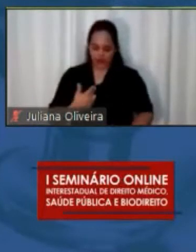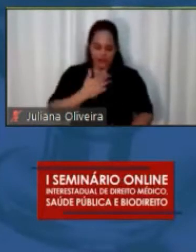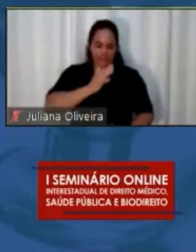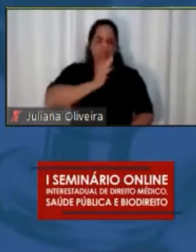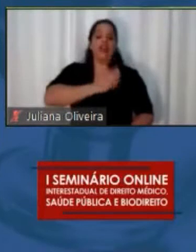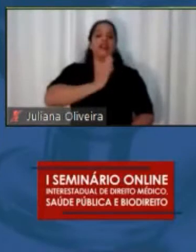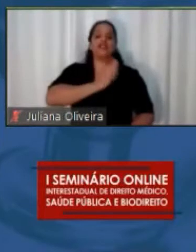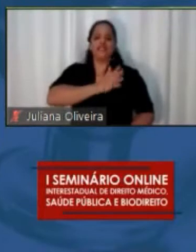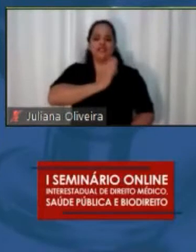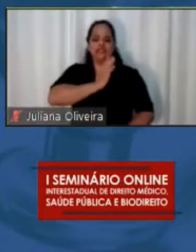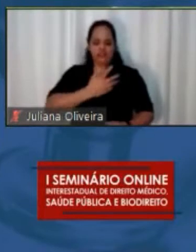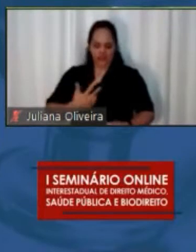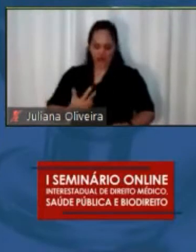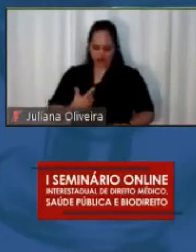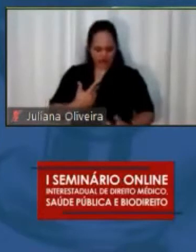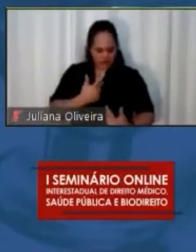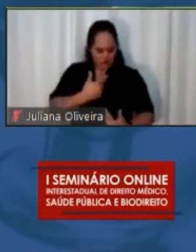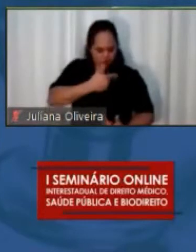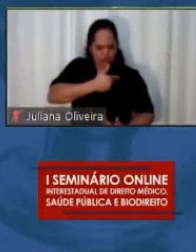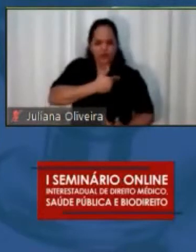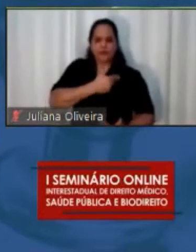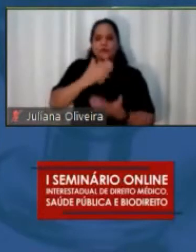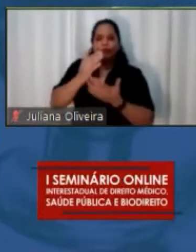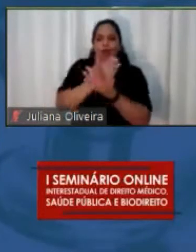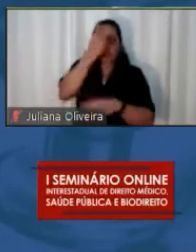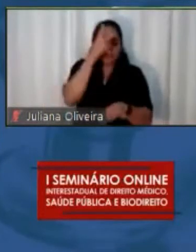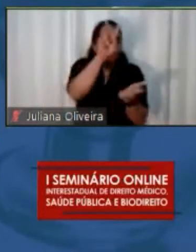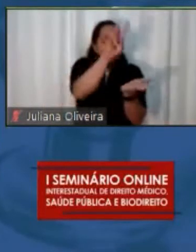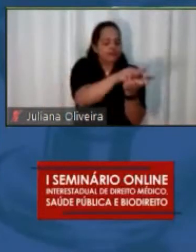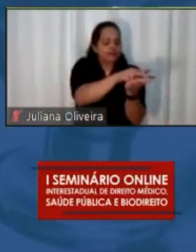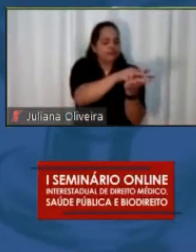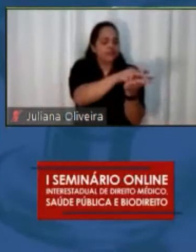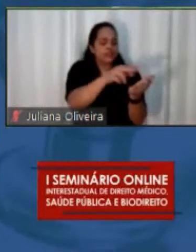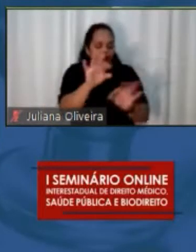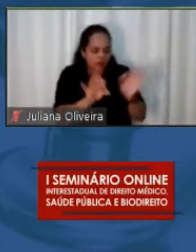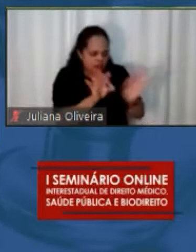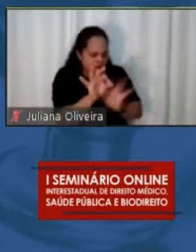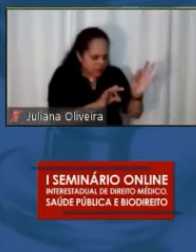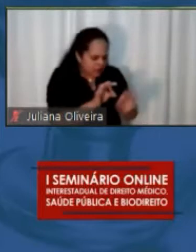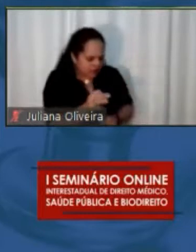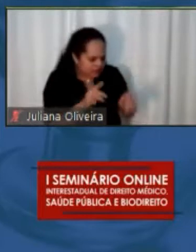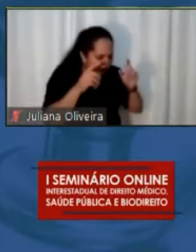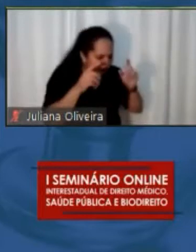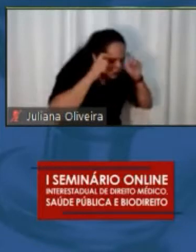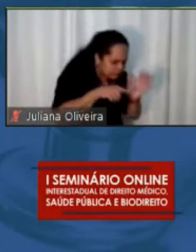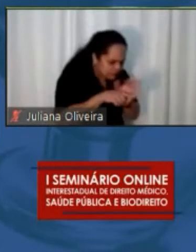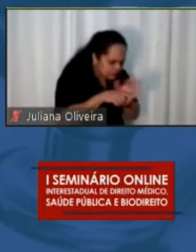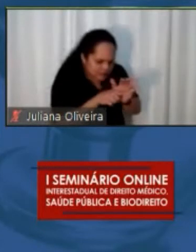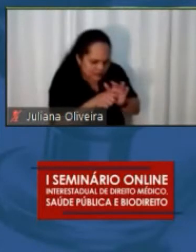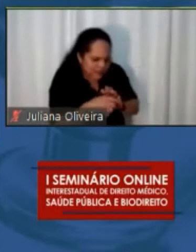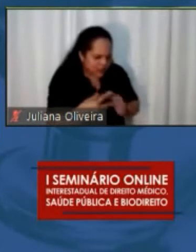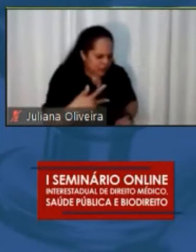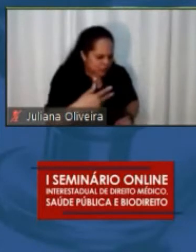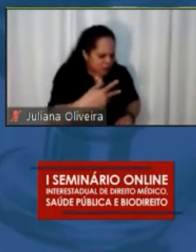em que os pacientes foram uma meta-análise em cirurgia cardíaca, que foi analisado se a